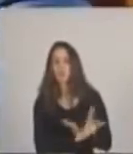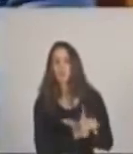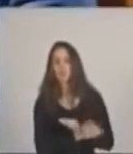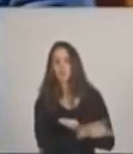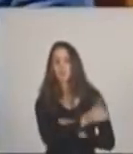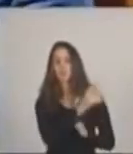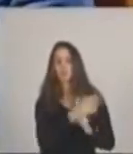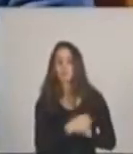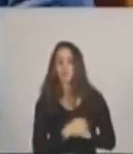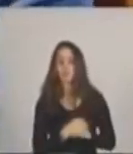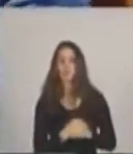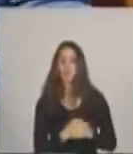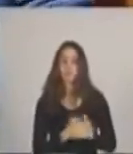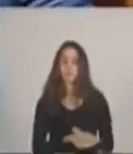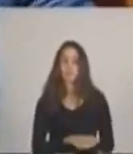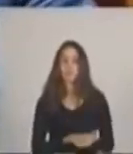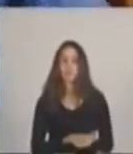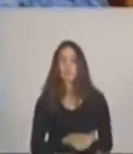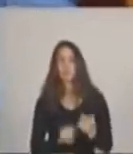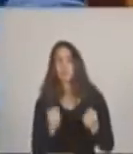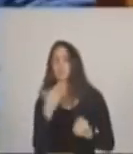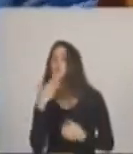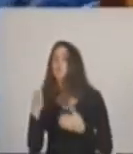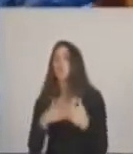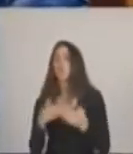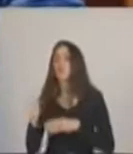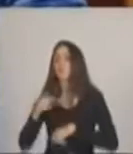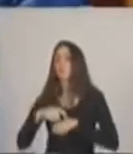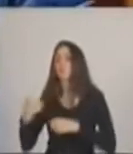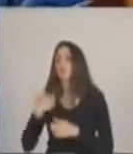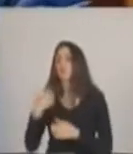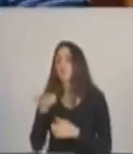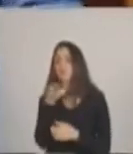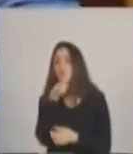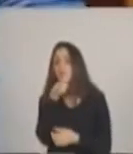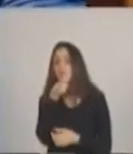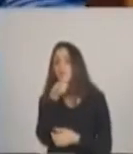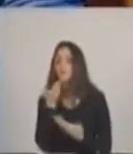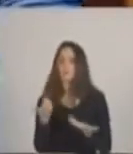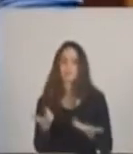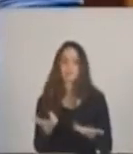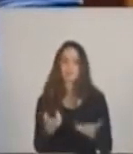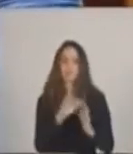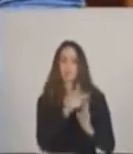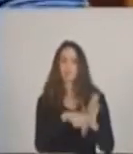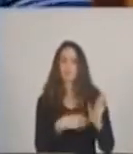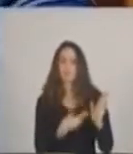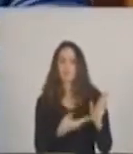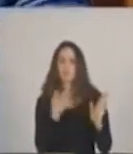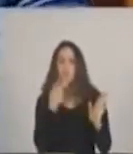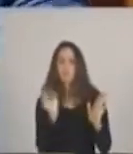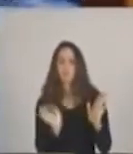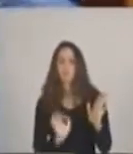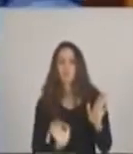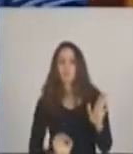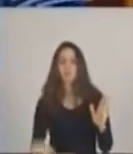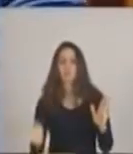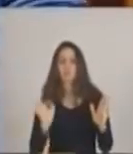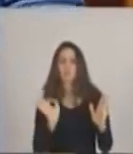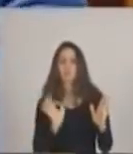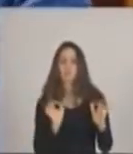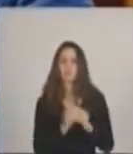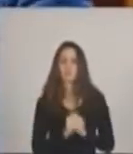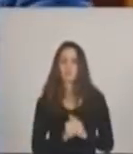que é o caso e que o consumidor pode pedir a qualquer momento. Então, assim, não fala no projeto de Vossa Excelência, respeitando